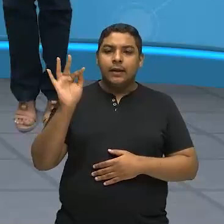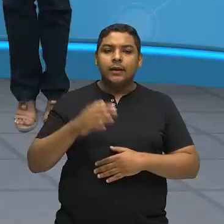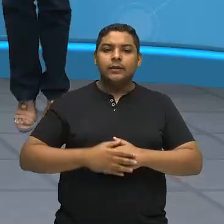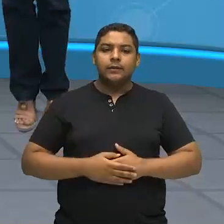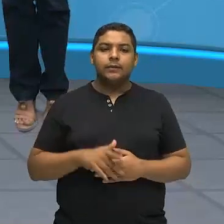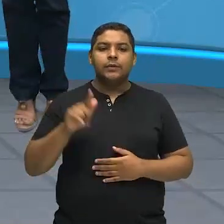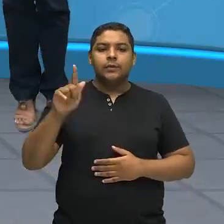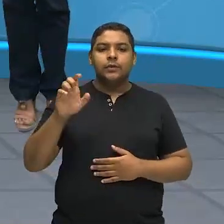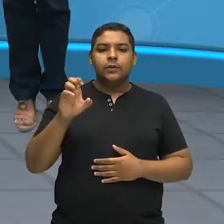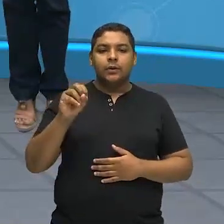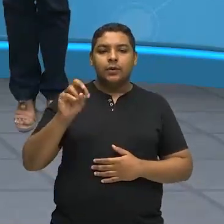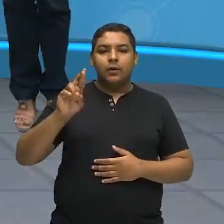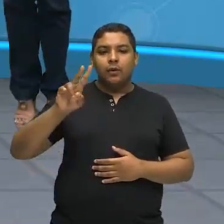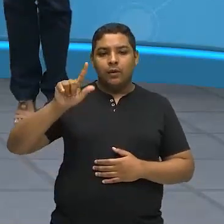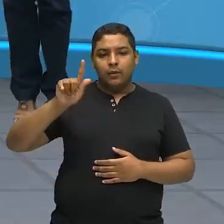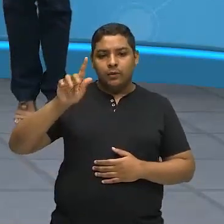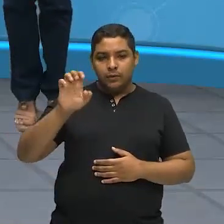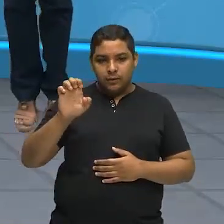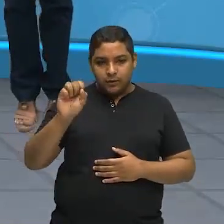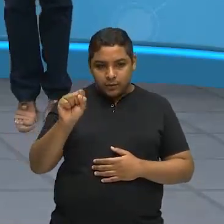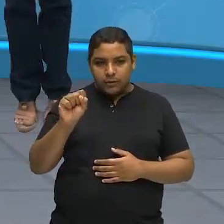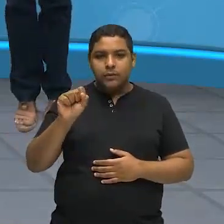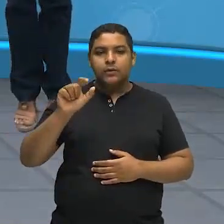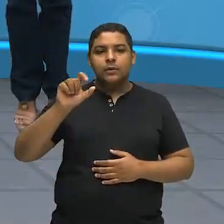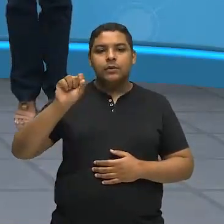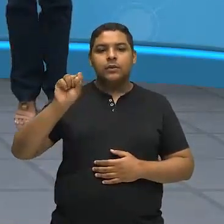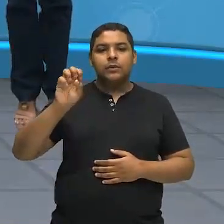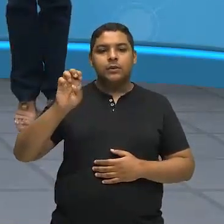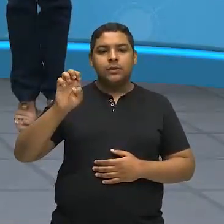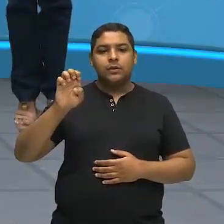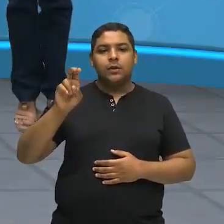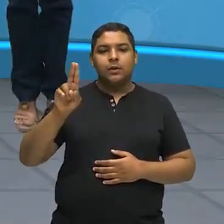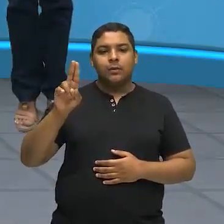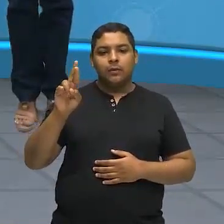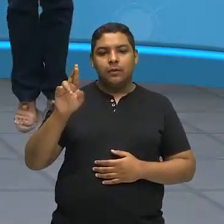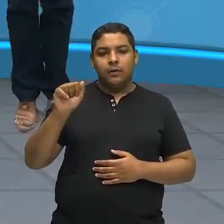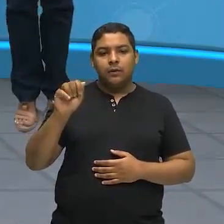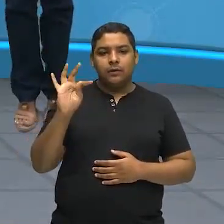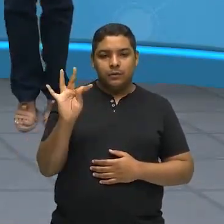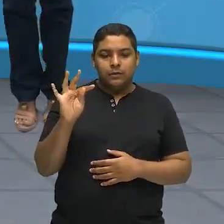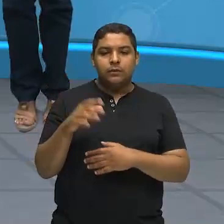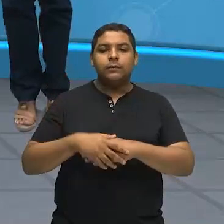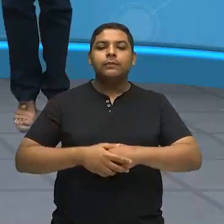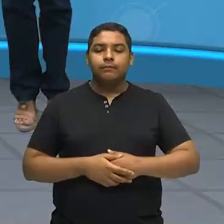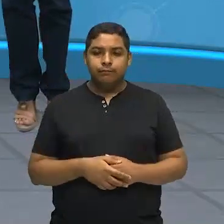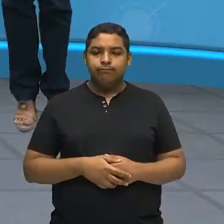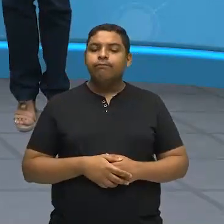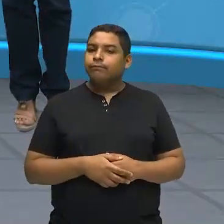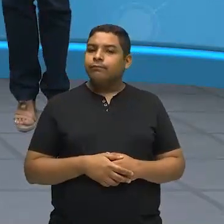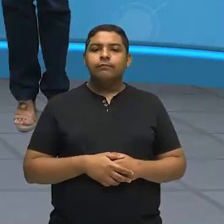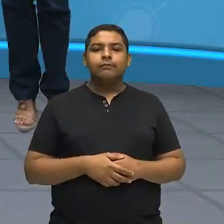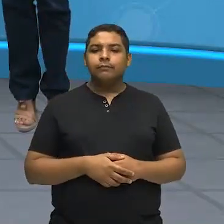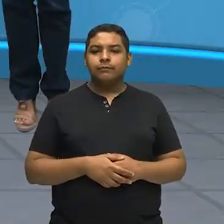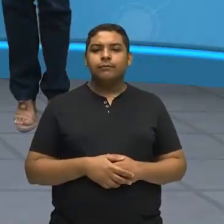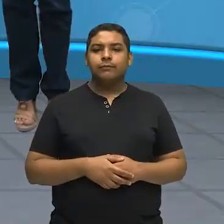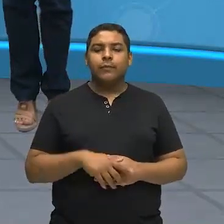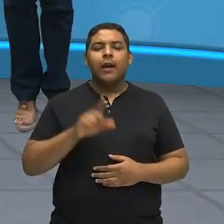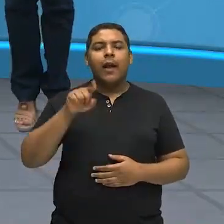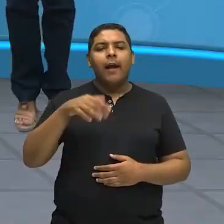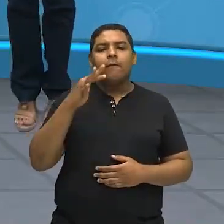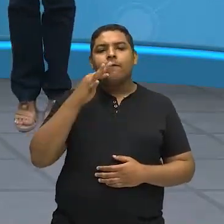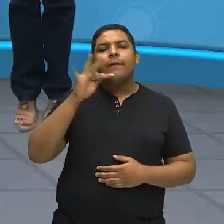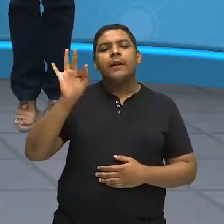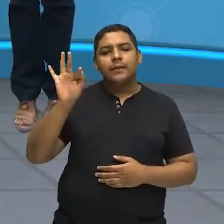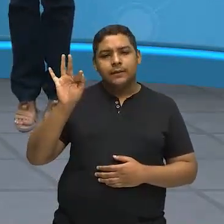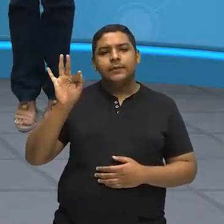Seurat. Como vocês podem ver aqui, o que o Georges Seurat retratou? Ele retratou aqui os